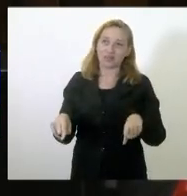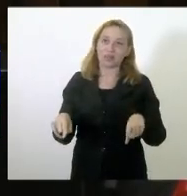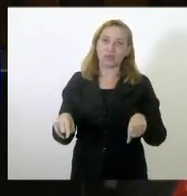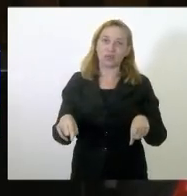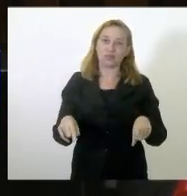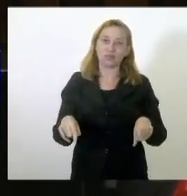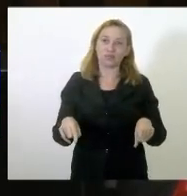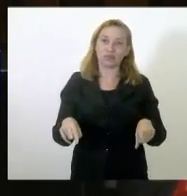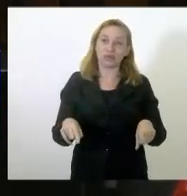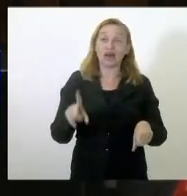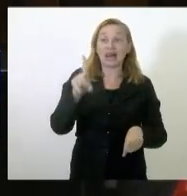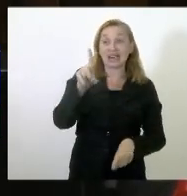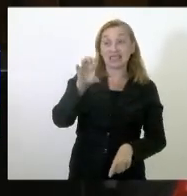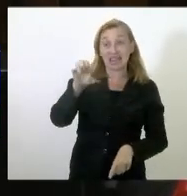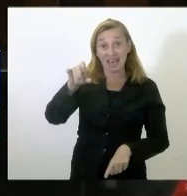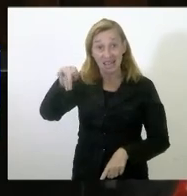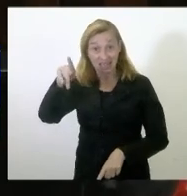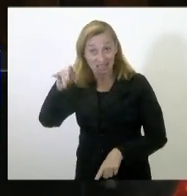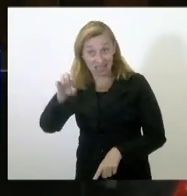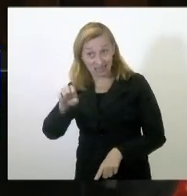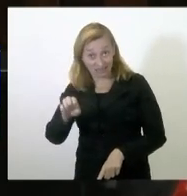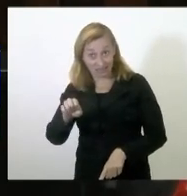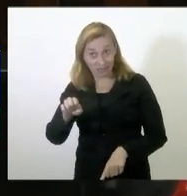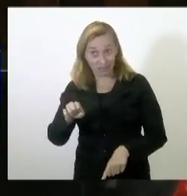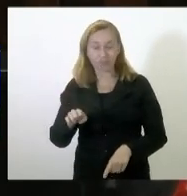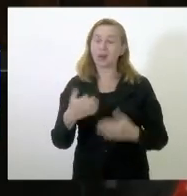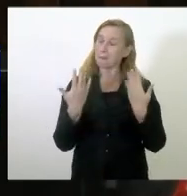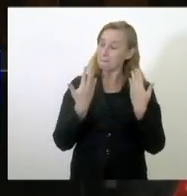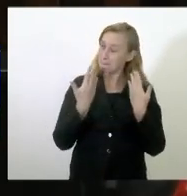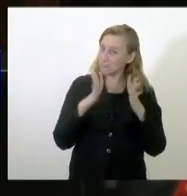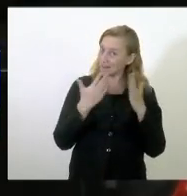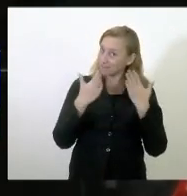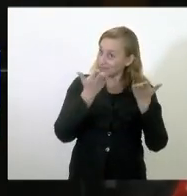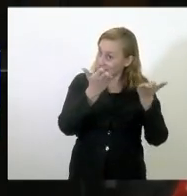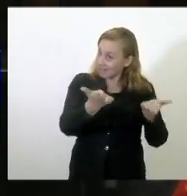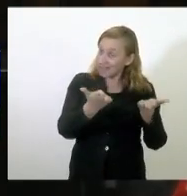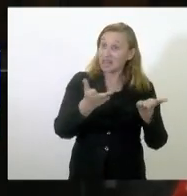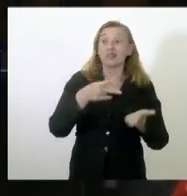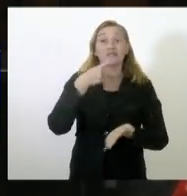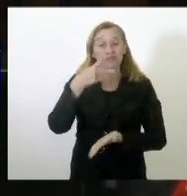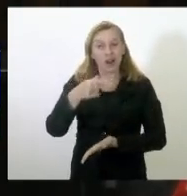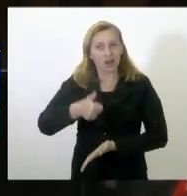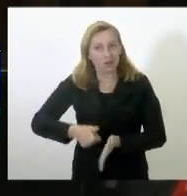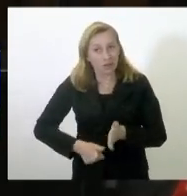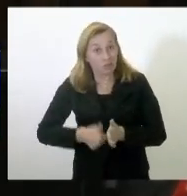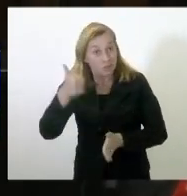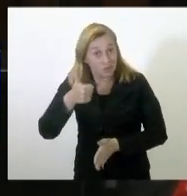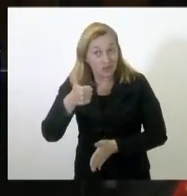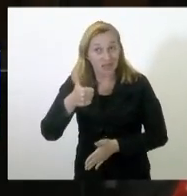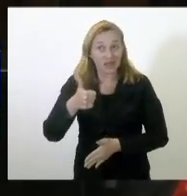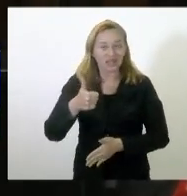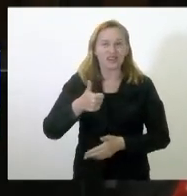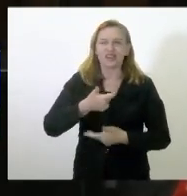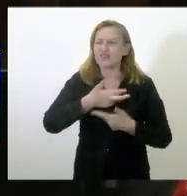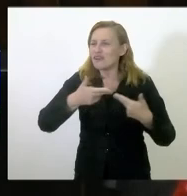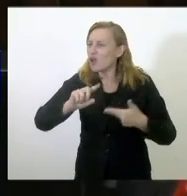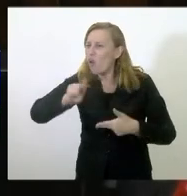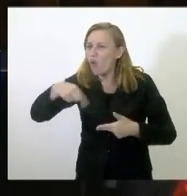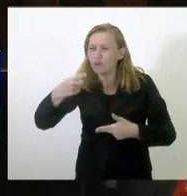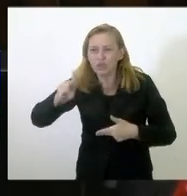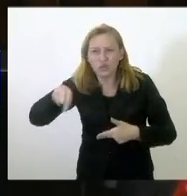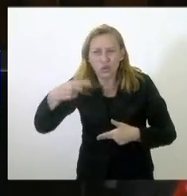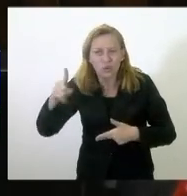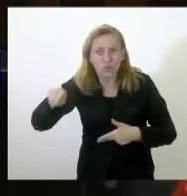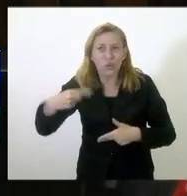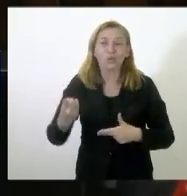Degase e as condições de trabalho naquelas unidades. Então, parabenizar Vossa Excelência, dizer que foi a primeira, mas que podem muitas outras em